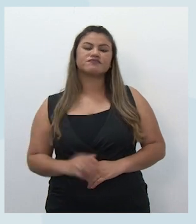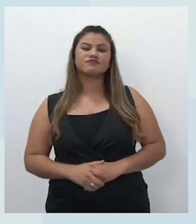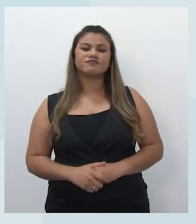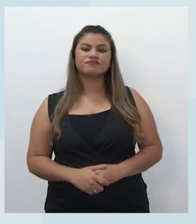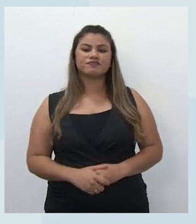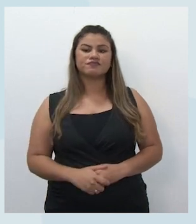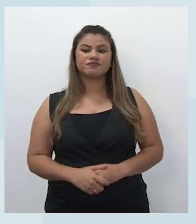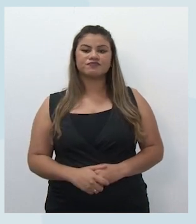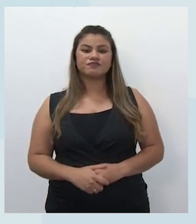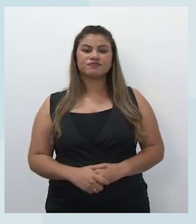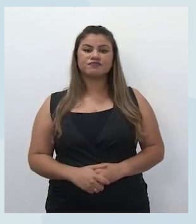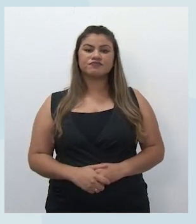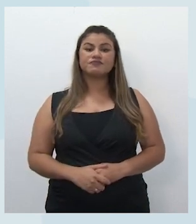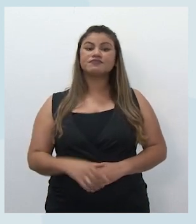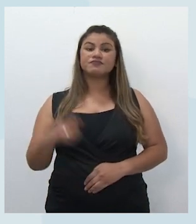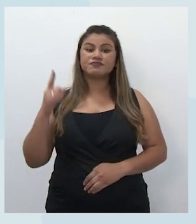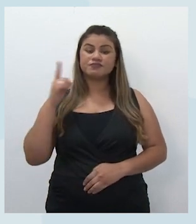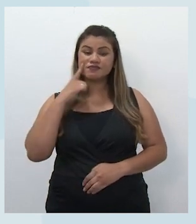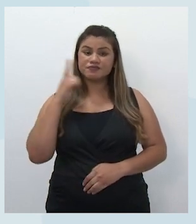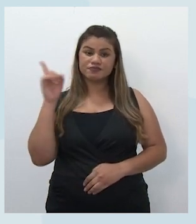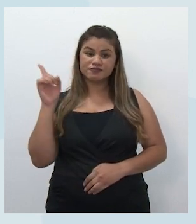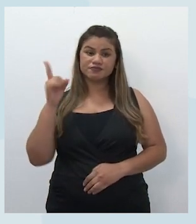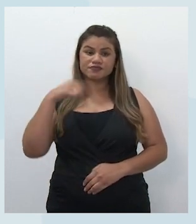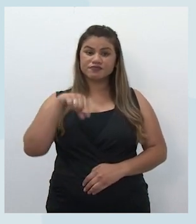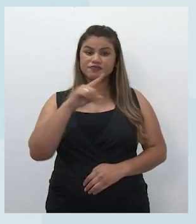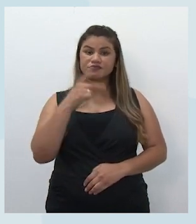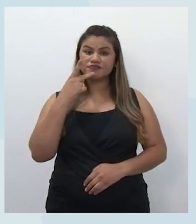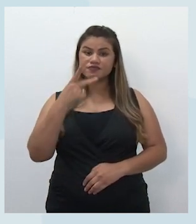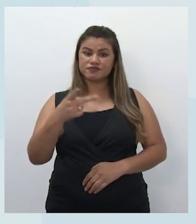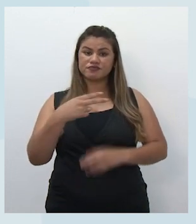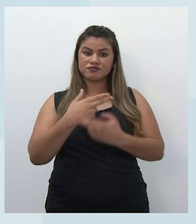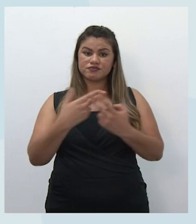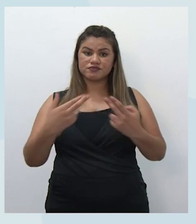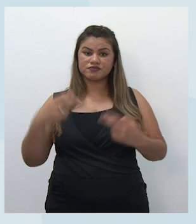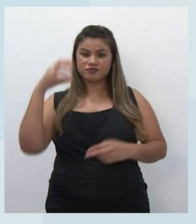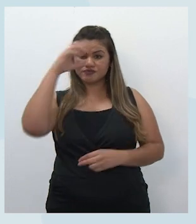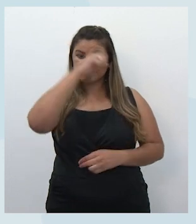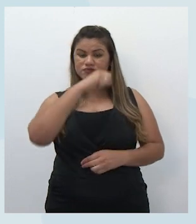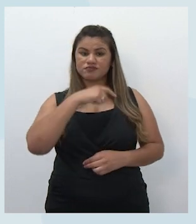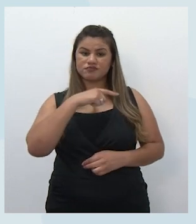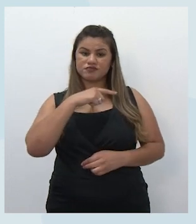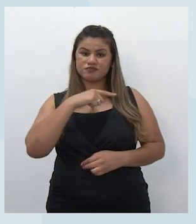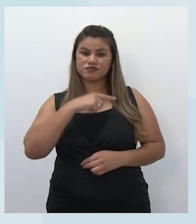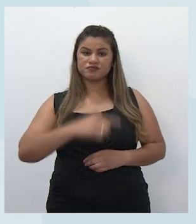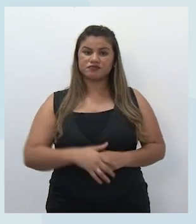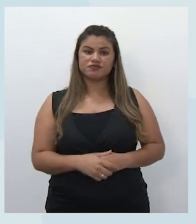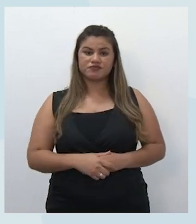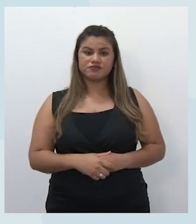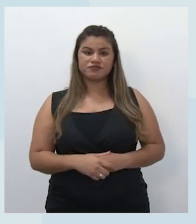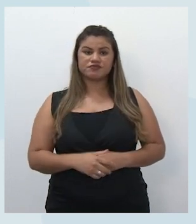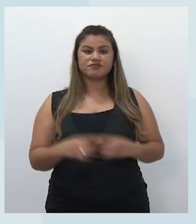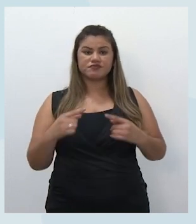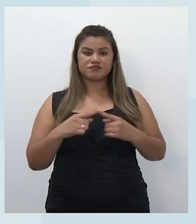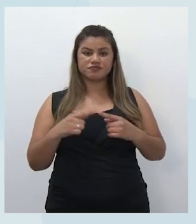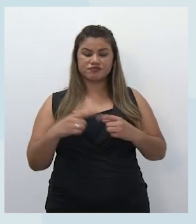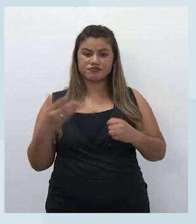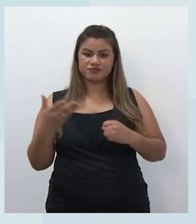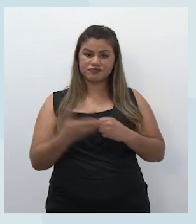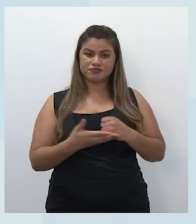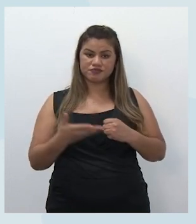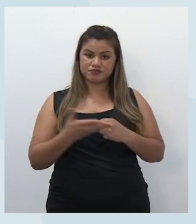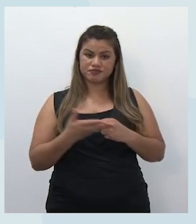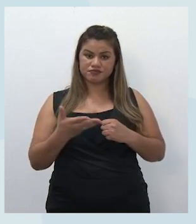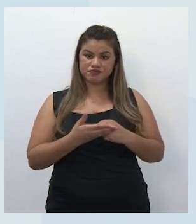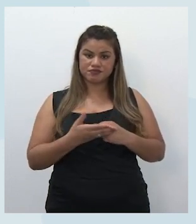Mais um aqui, a gente vai falar sobre as situações de aprendizagem, né, do ensino médio, e aí tem